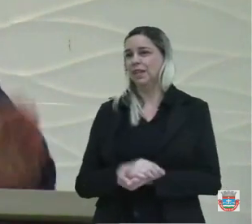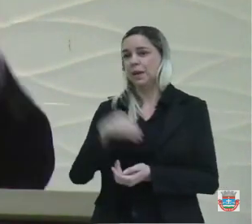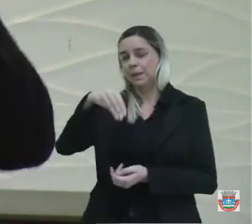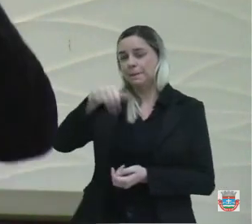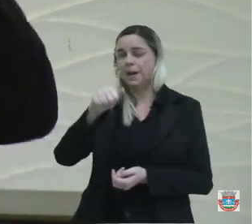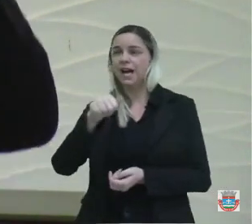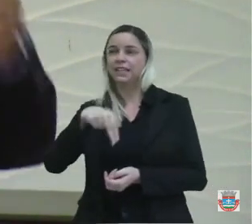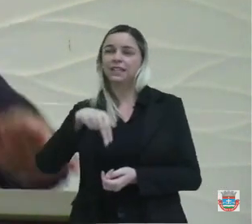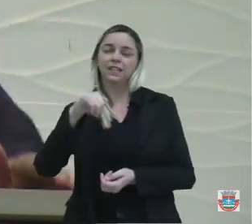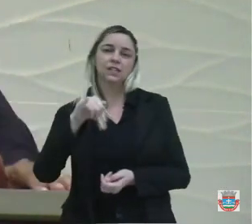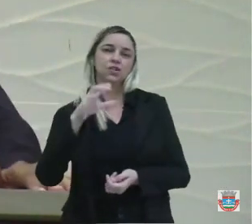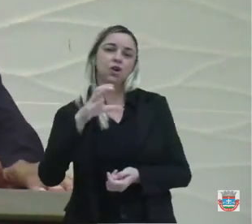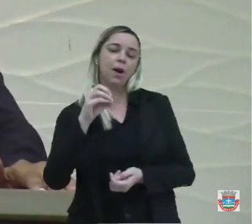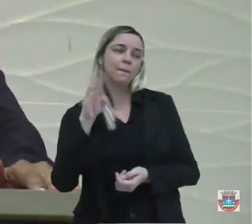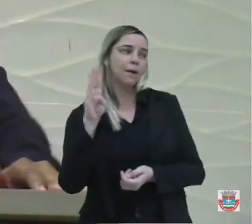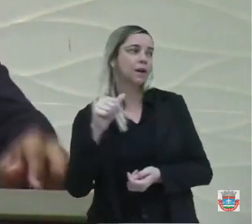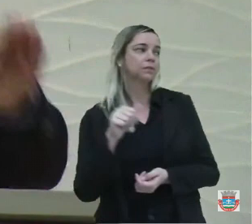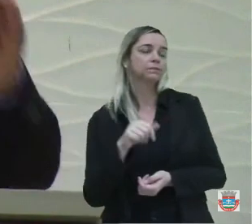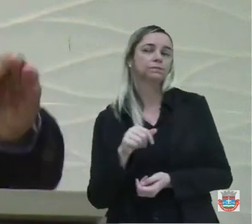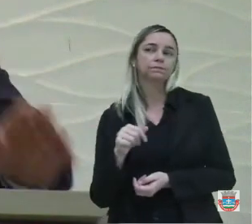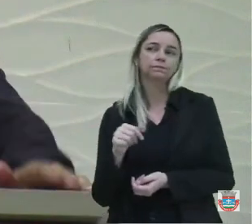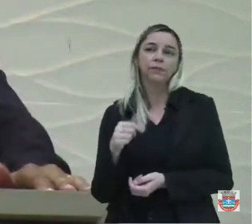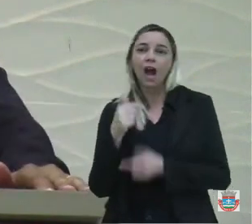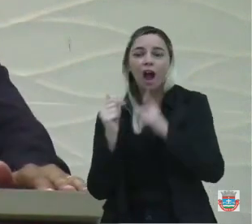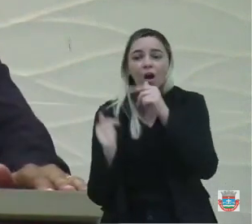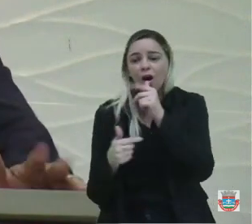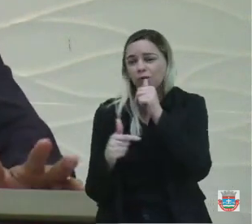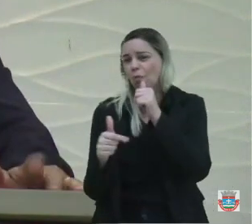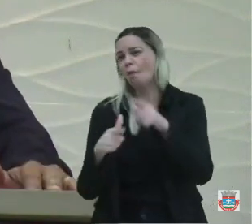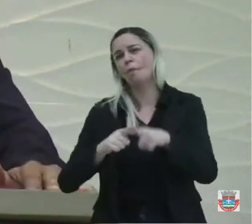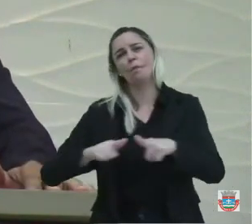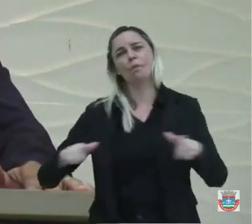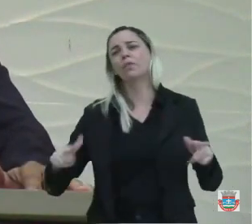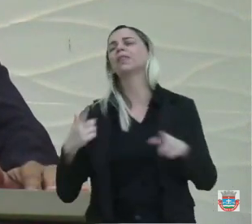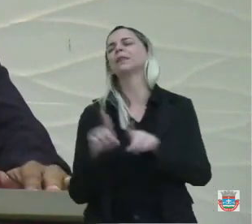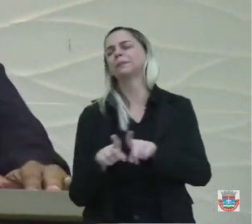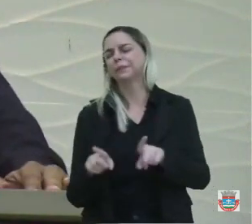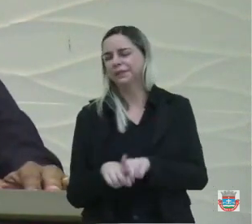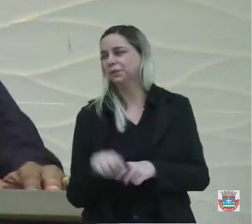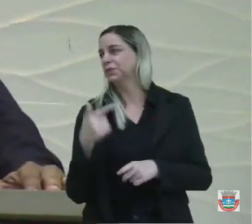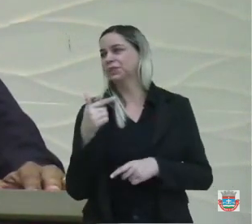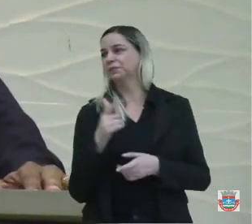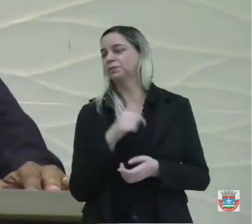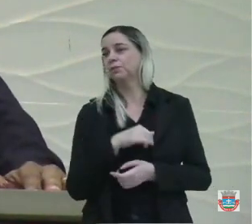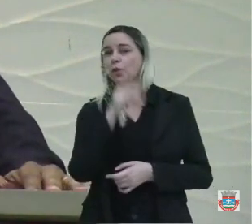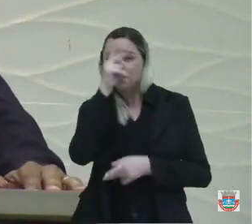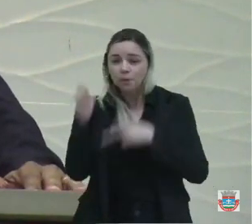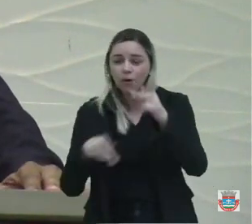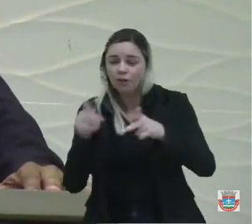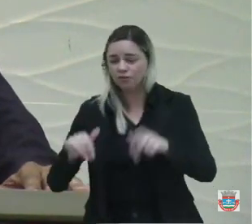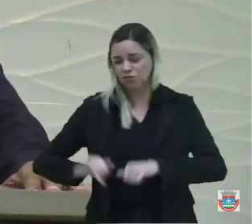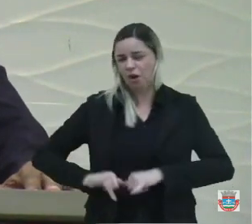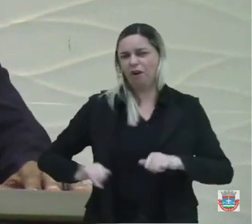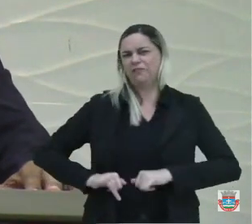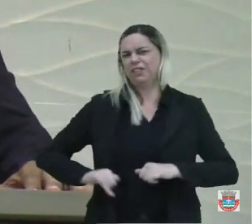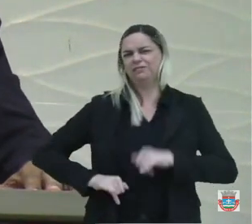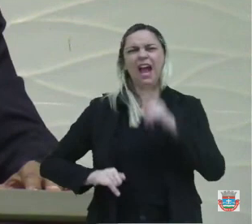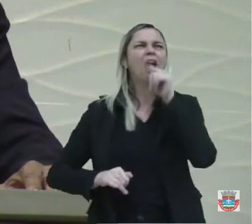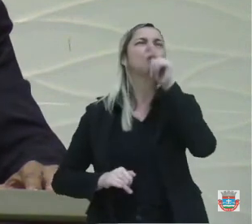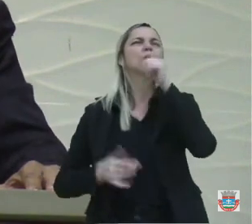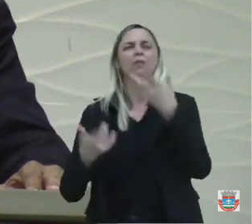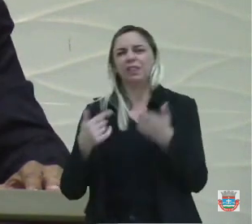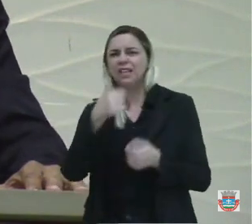ali na rua de Itamar mesmo, sem água. Então, o povo está sofrendo, que eu digo direto, quando o cabra tira